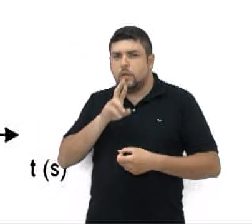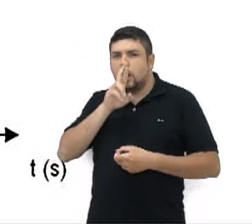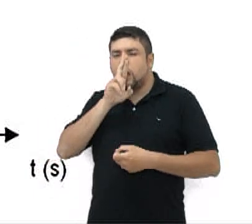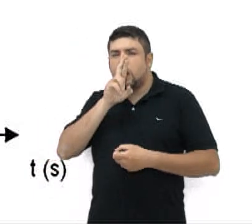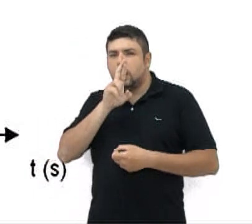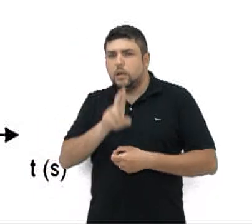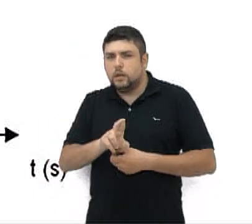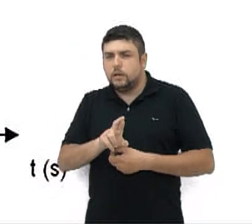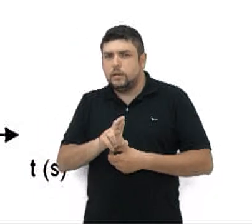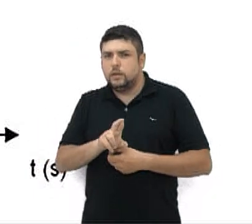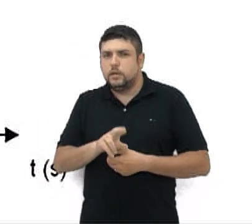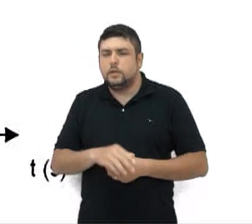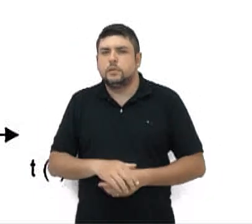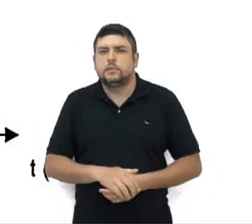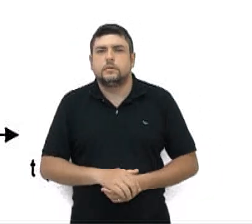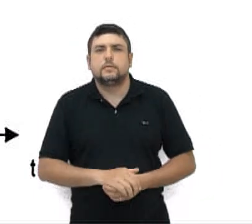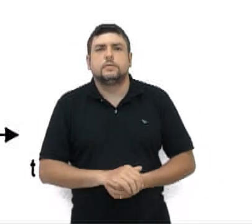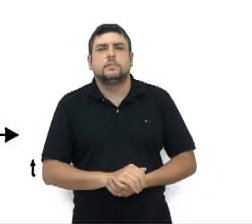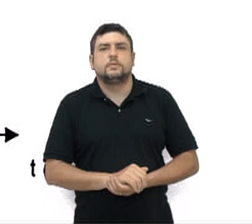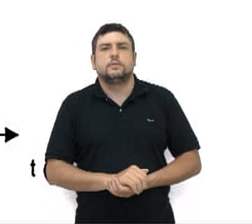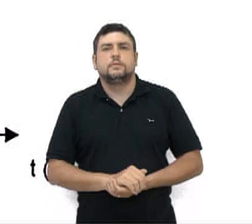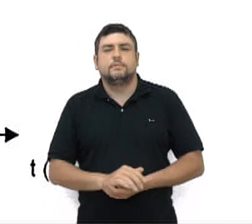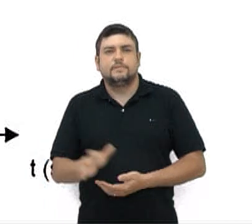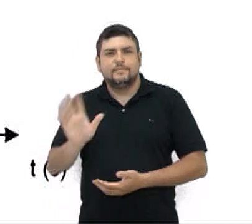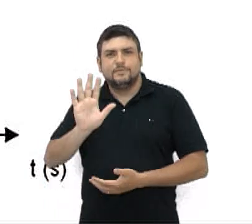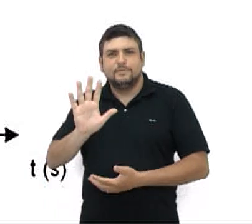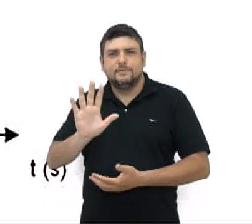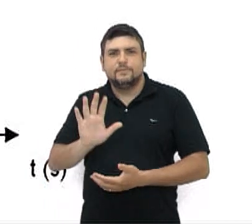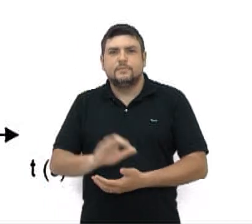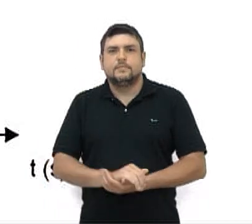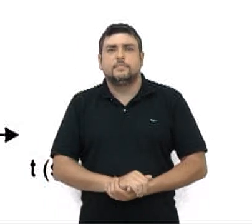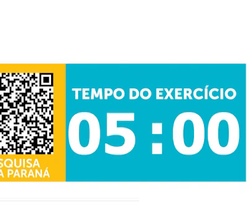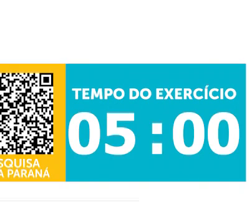e pouco a gente responde aí. Até mais.